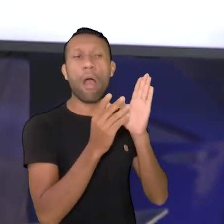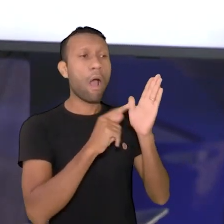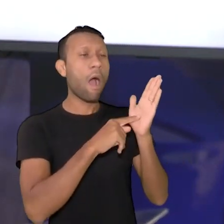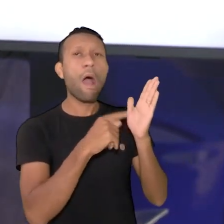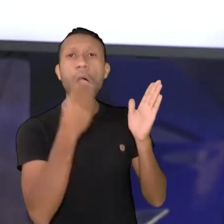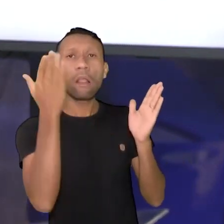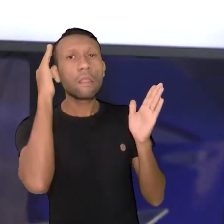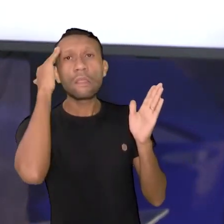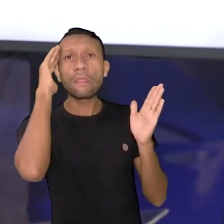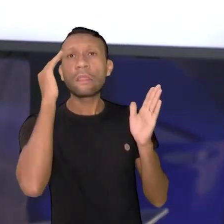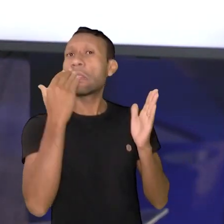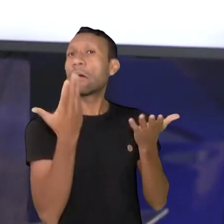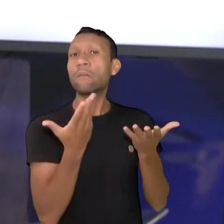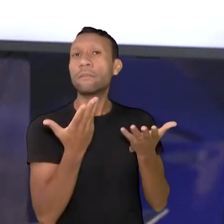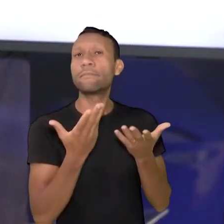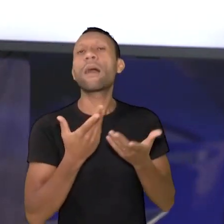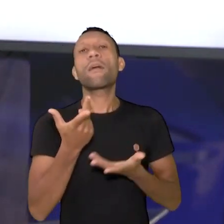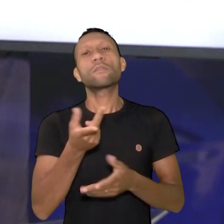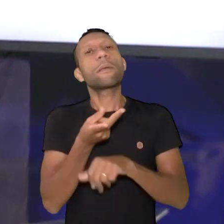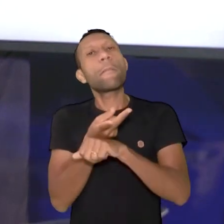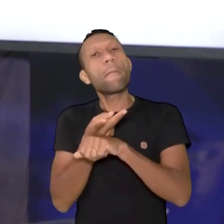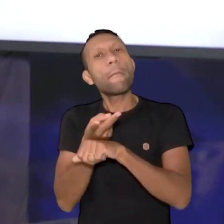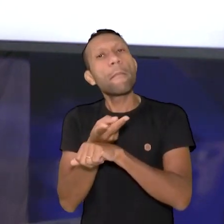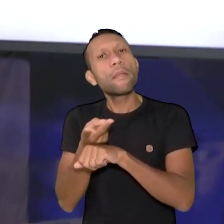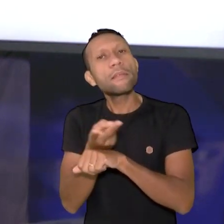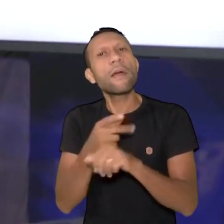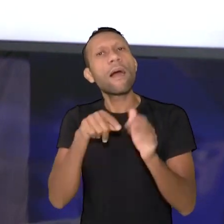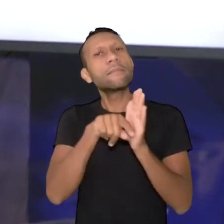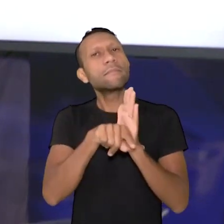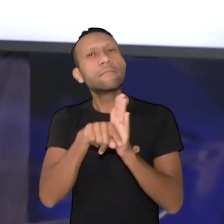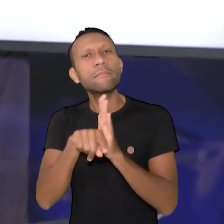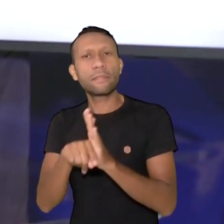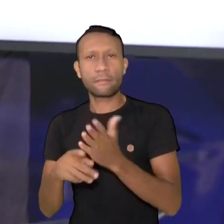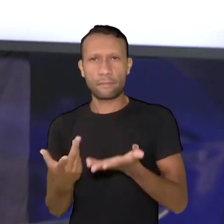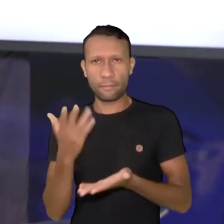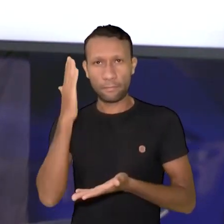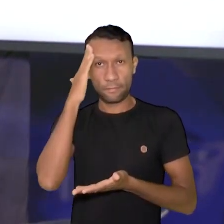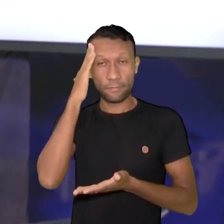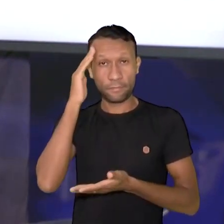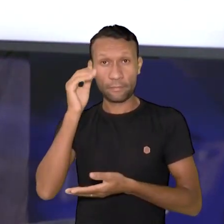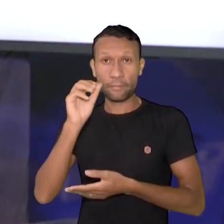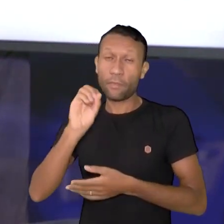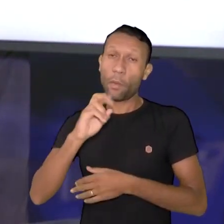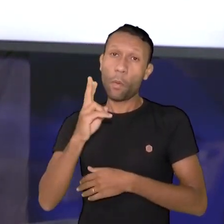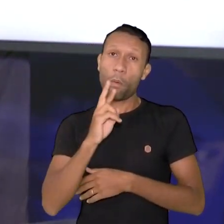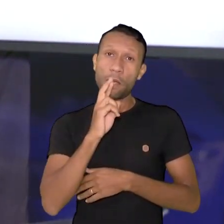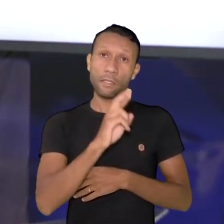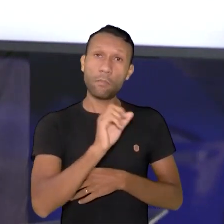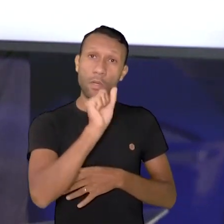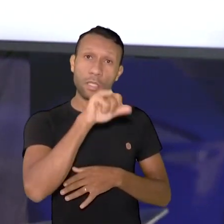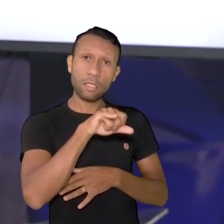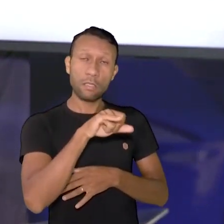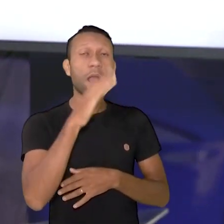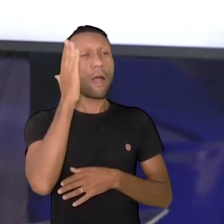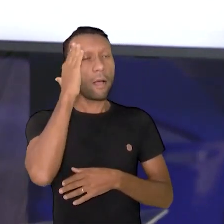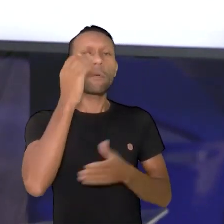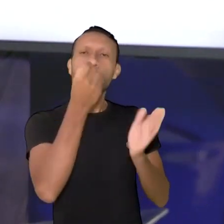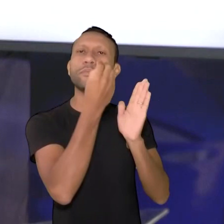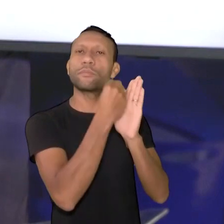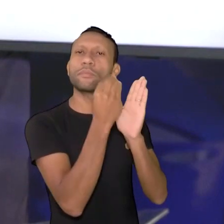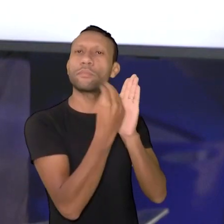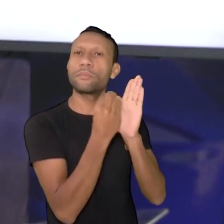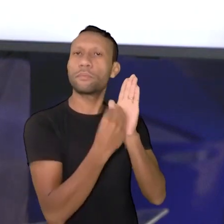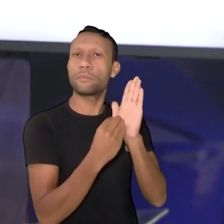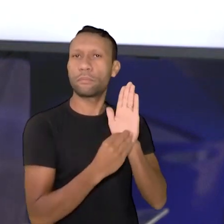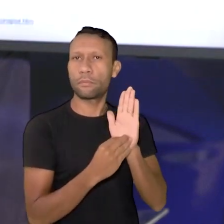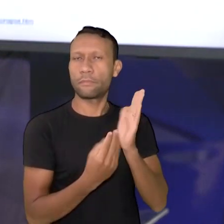nada sobre esse termo. E aí vocês vão pesquisar para entender um pouquinho mais. Se sim, você vai explicar como é que você conseguiu estabelecer isso,